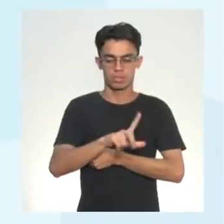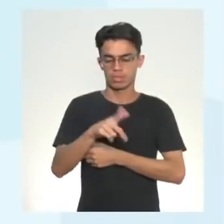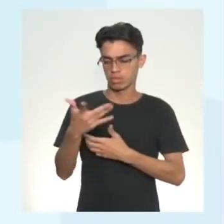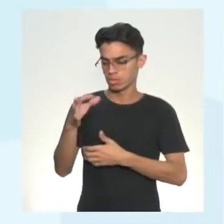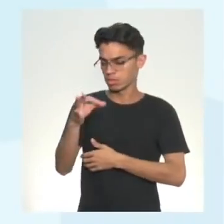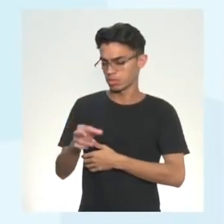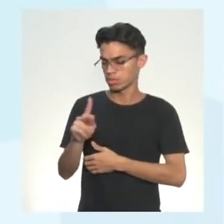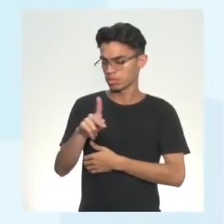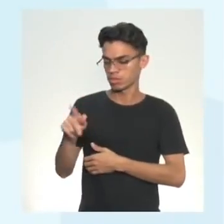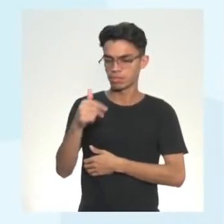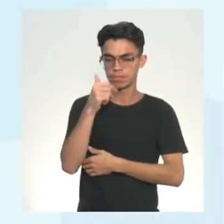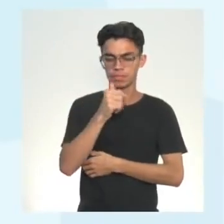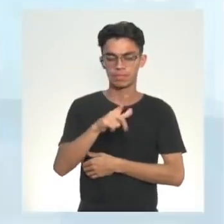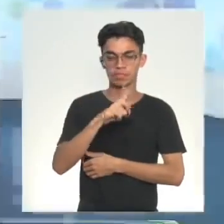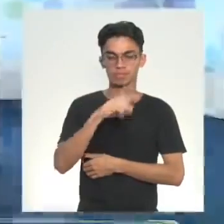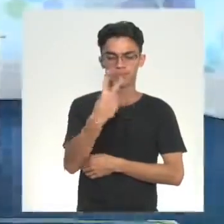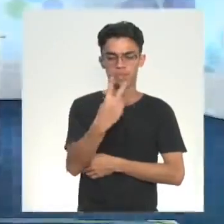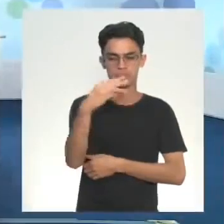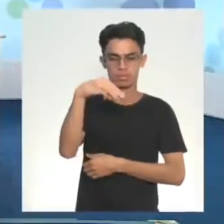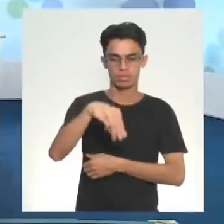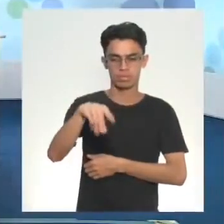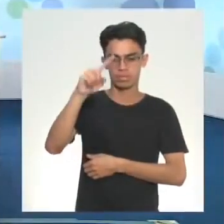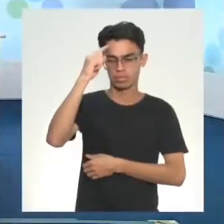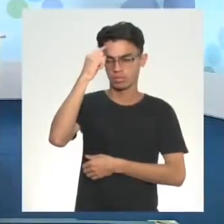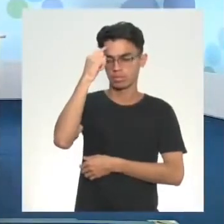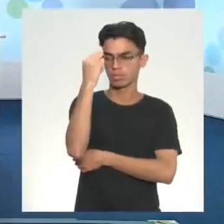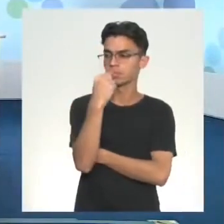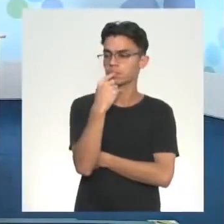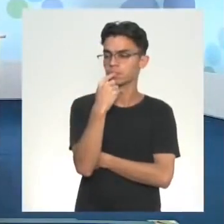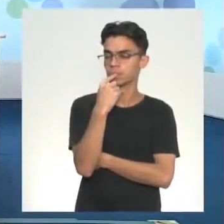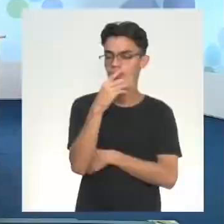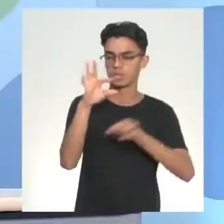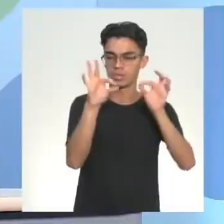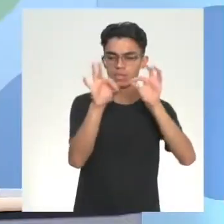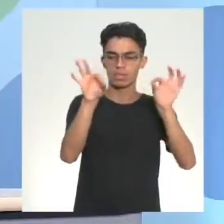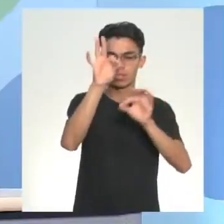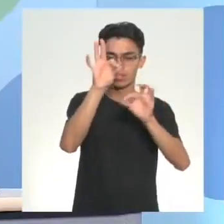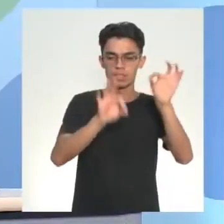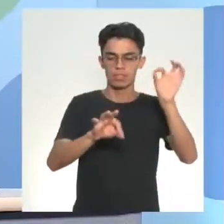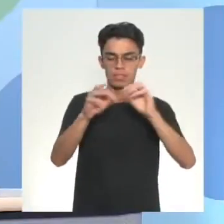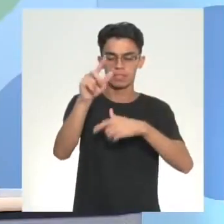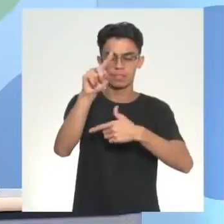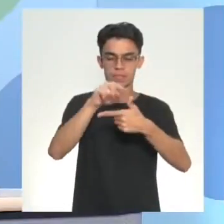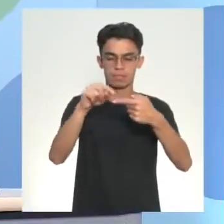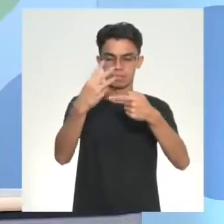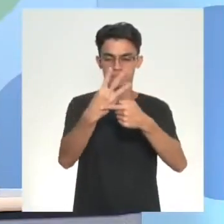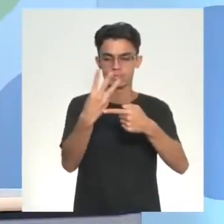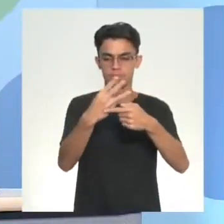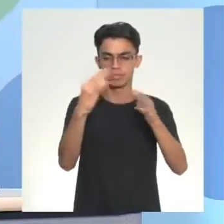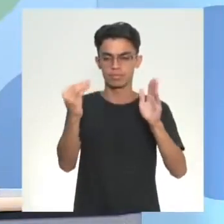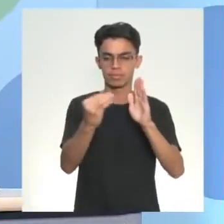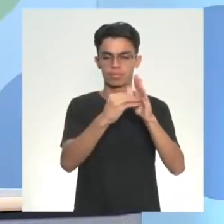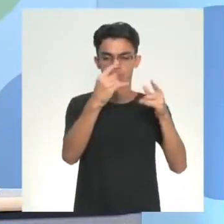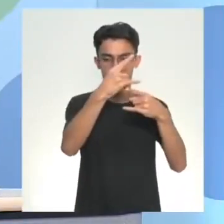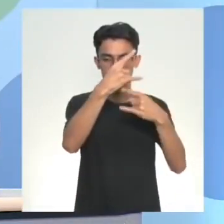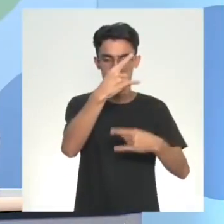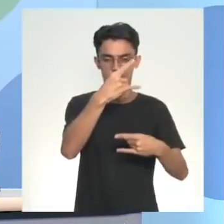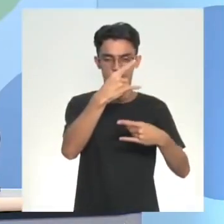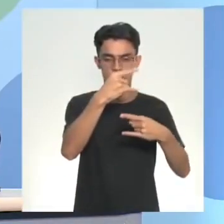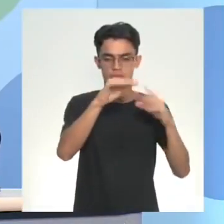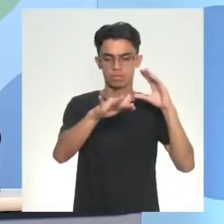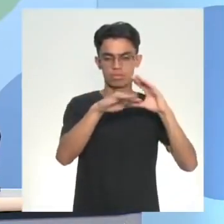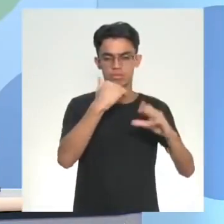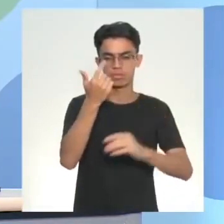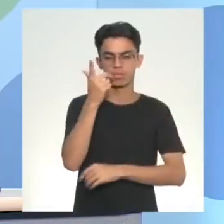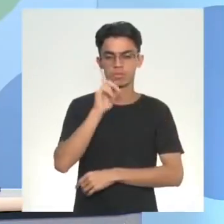professora Roberta? Certo, eles vão ter 2 minutos para pensar aí com essas medidas aí dividida por 3, quanto vai ficar, colocar para a gente lá no chat e falar